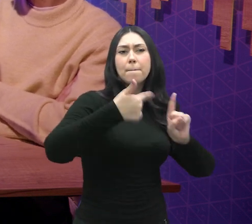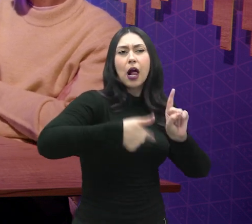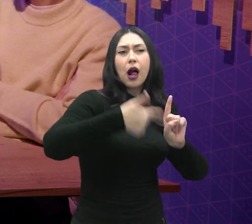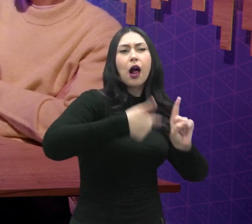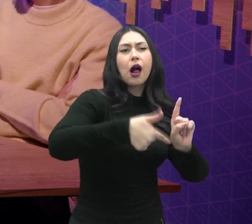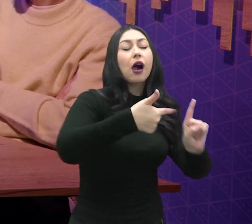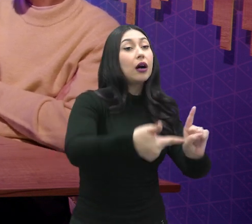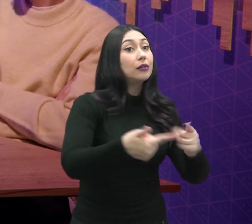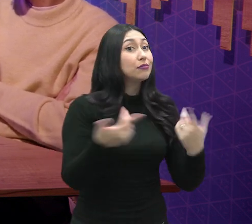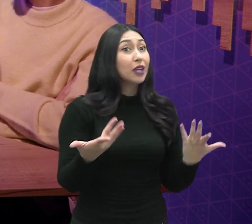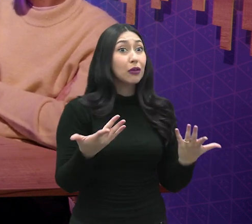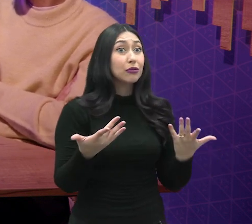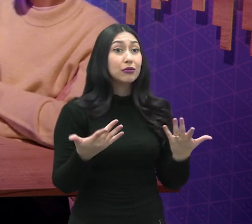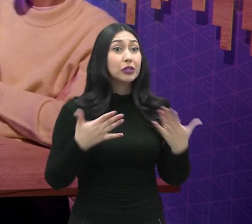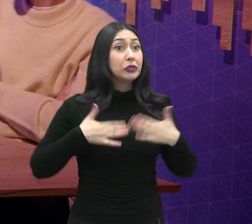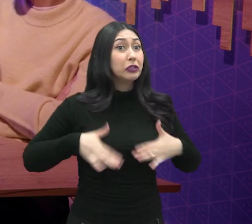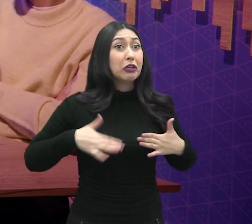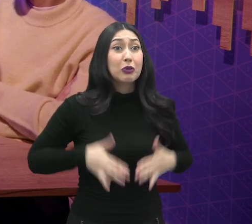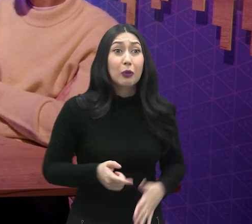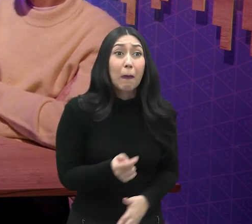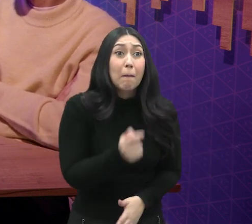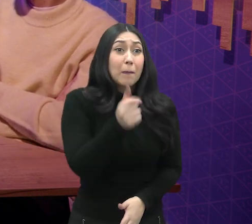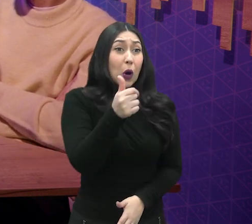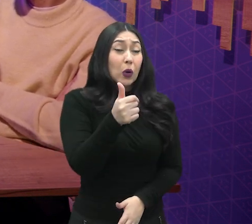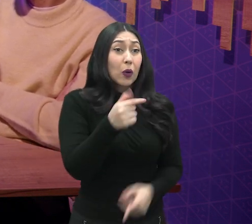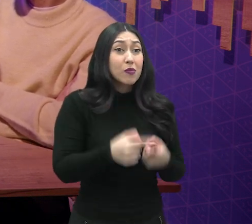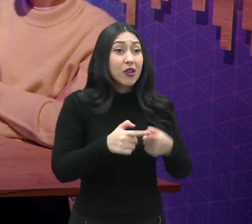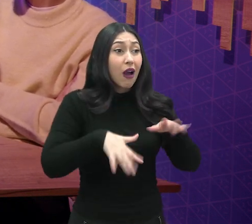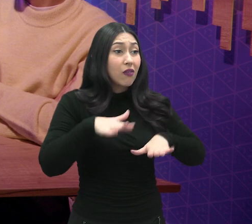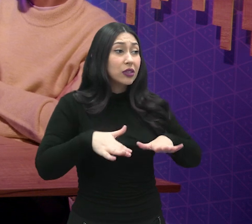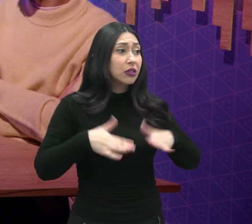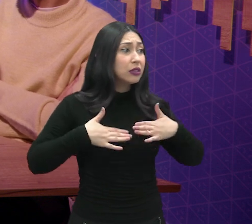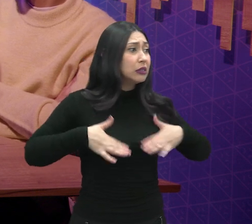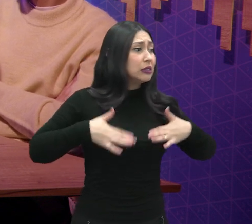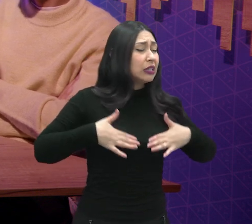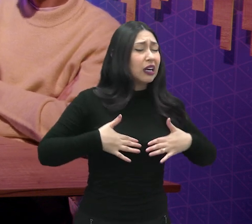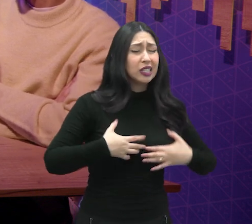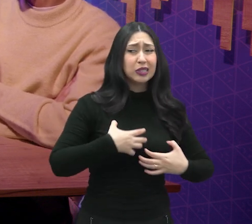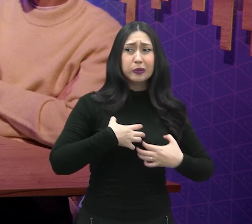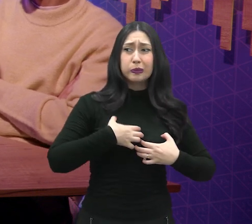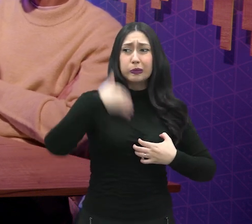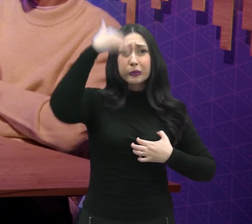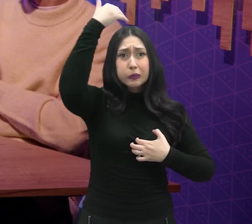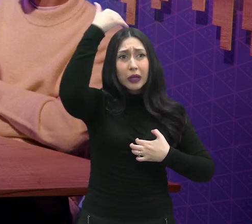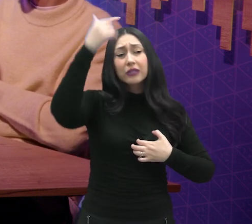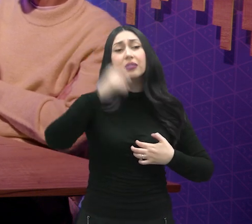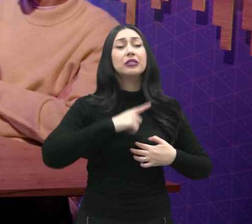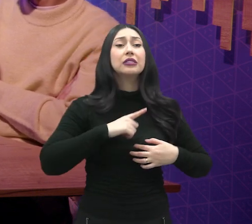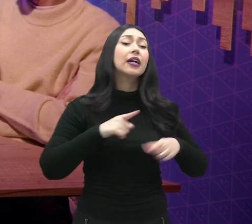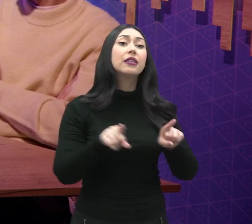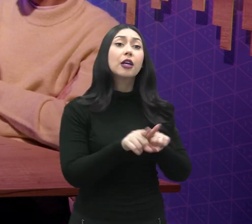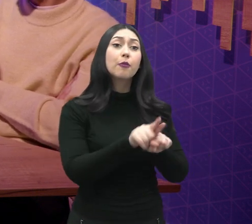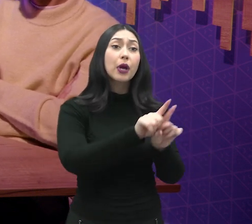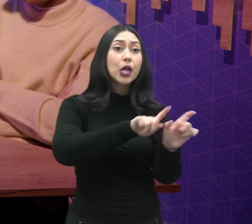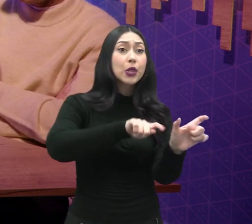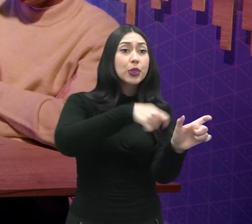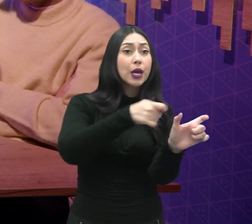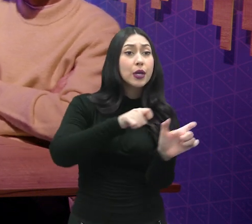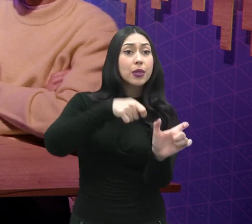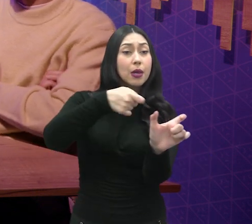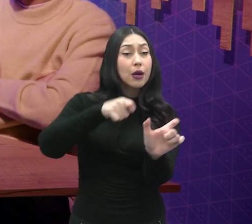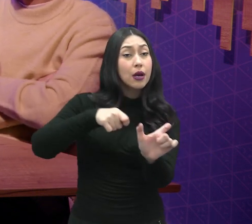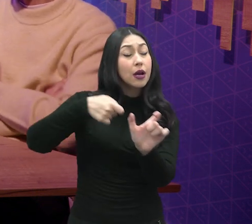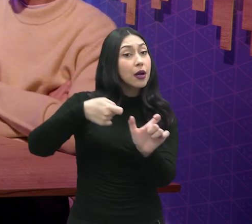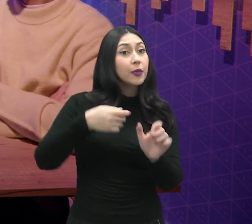tem descanso, e até mesmo quando a gente tem descanso, a gente se sente culpado. E isso tem até alguns nomes que são legais, vou trazer aqui